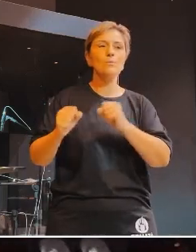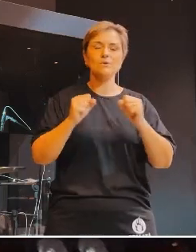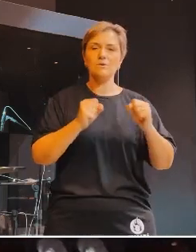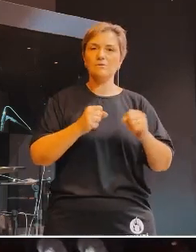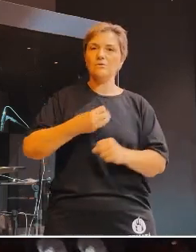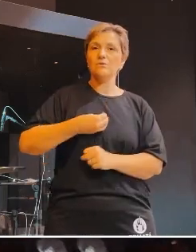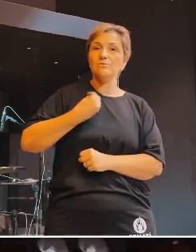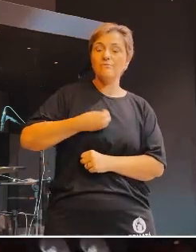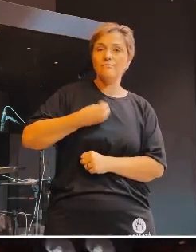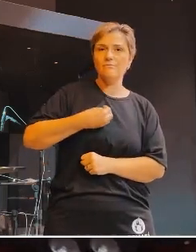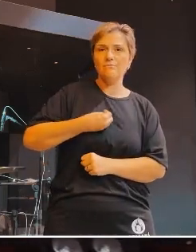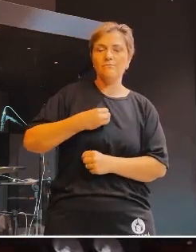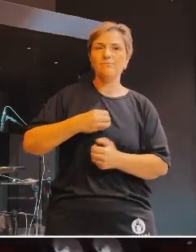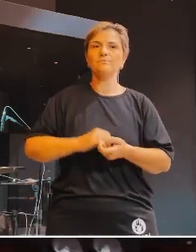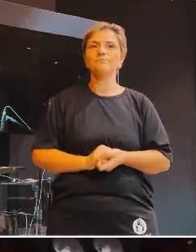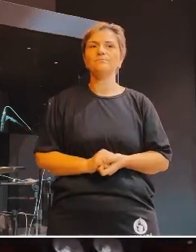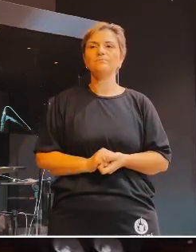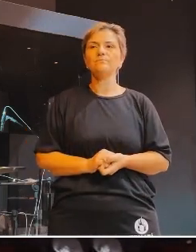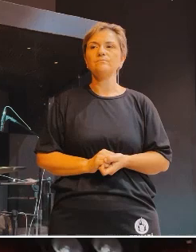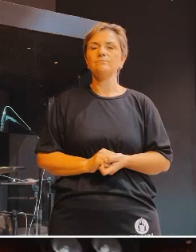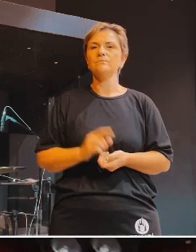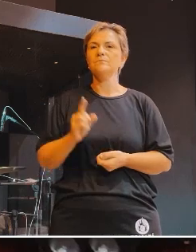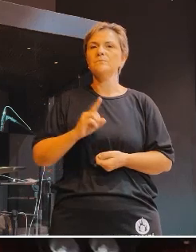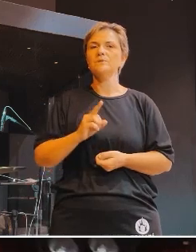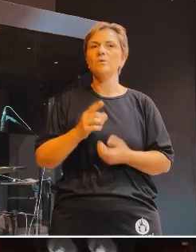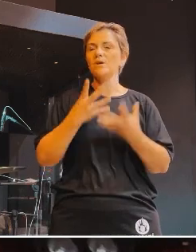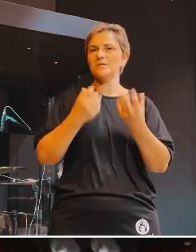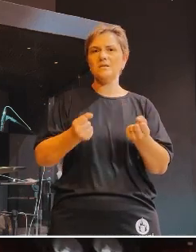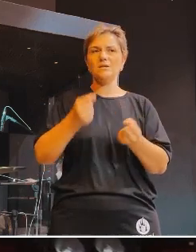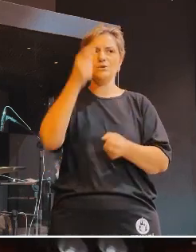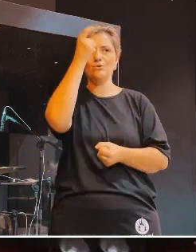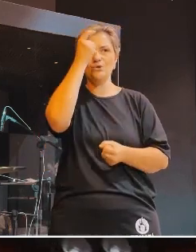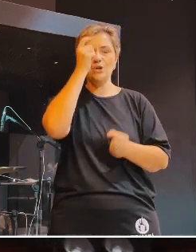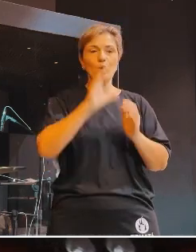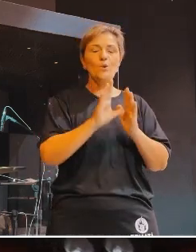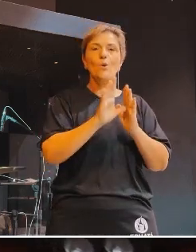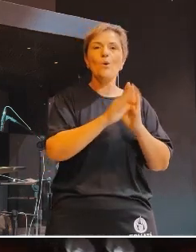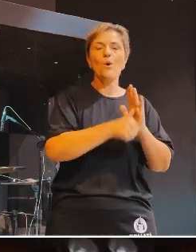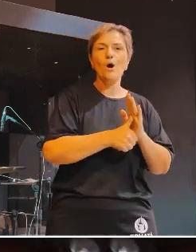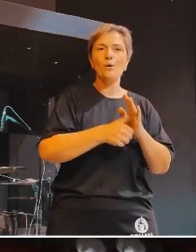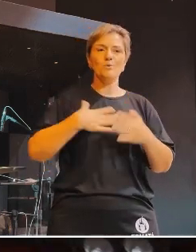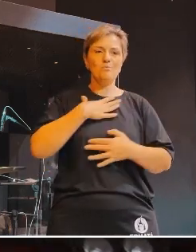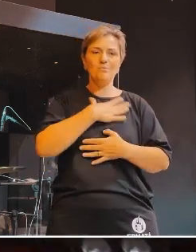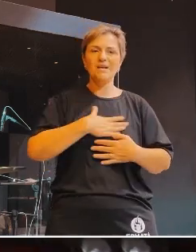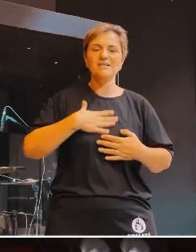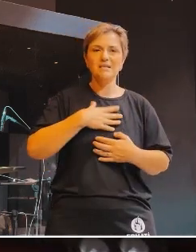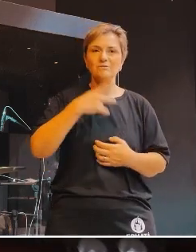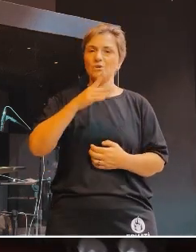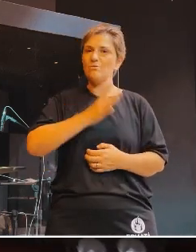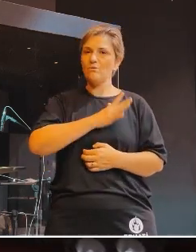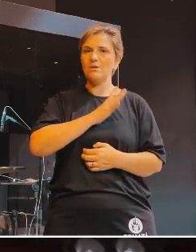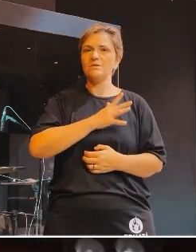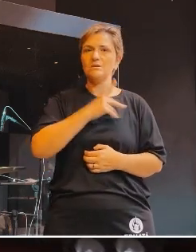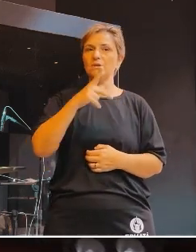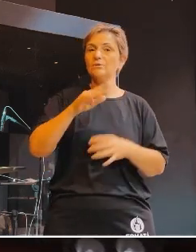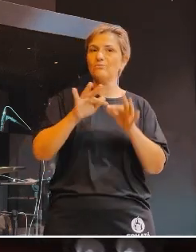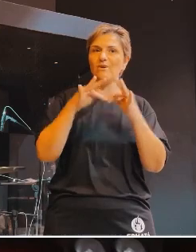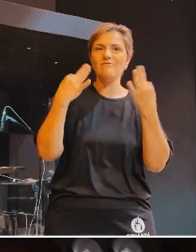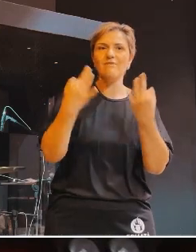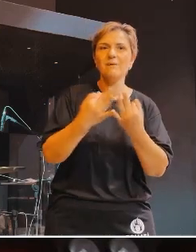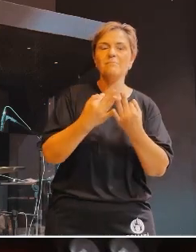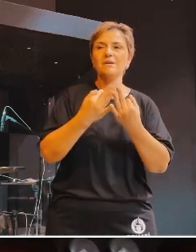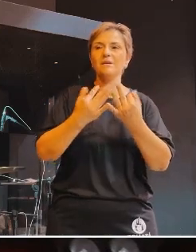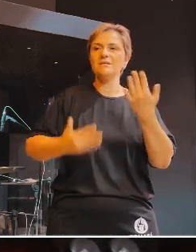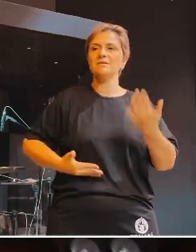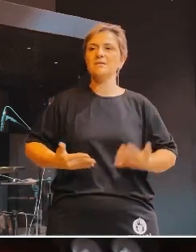vivo. Não deixa o diabo roubar o prazer do seu coração e da sua família em servir a obra